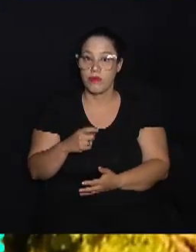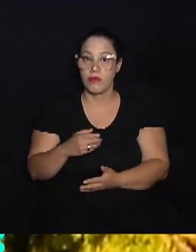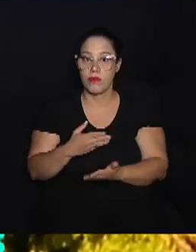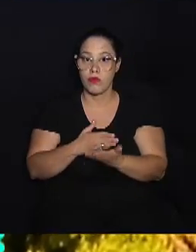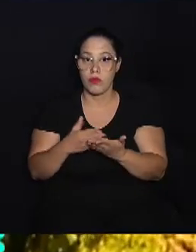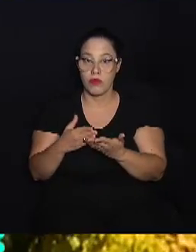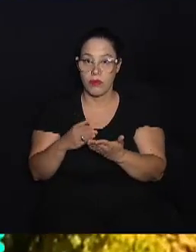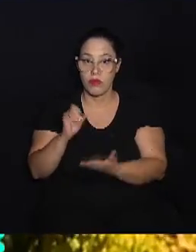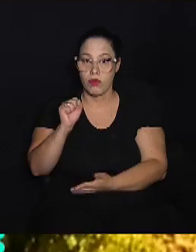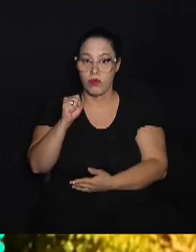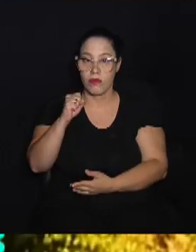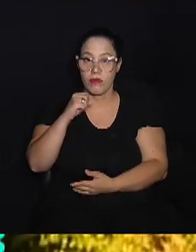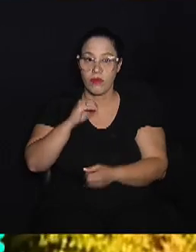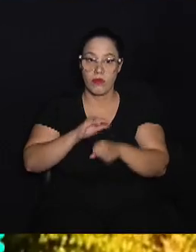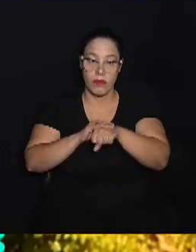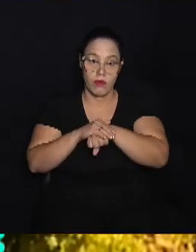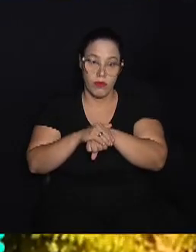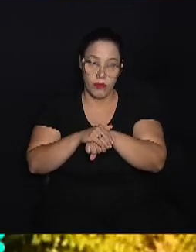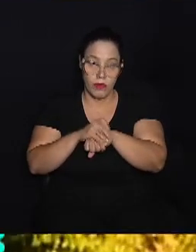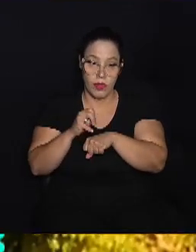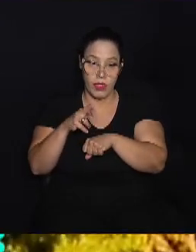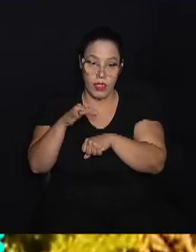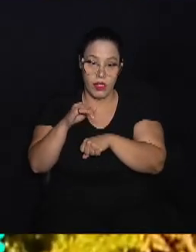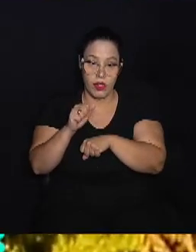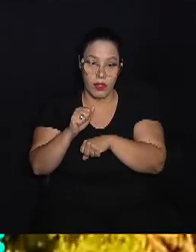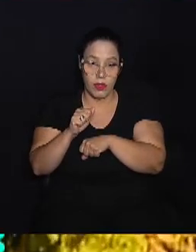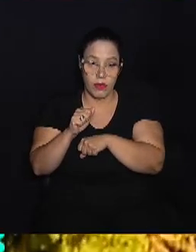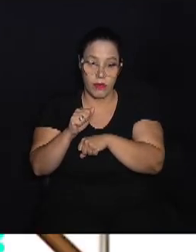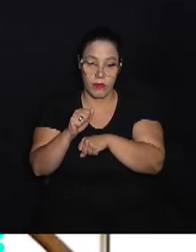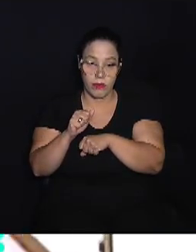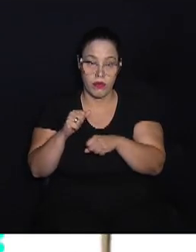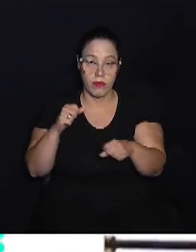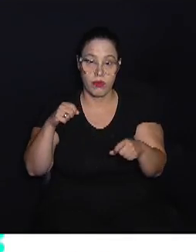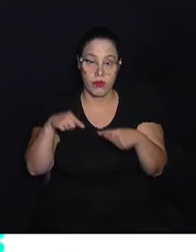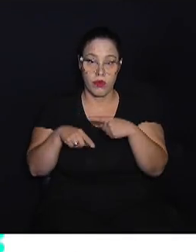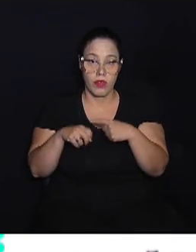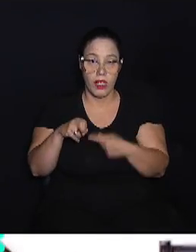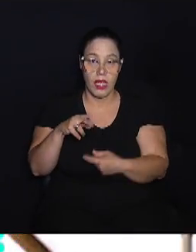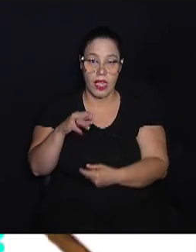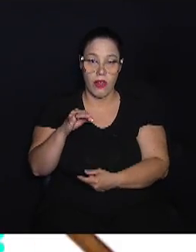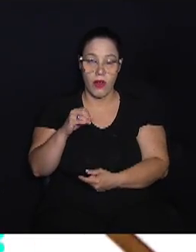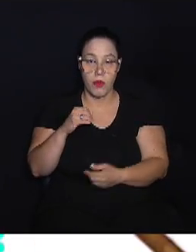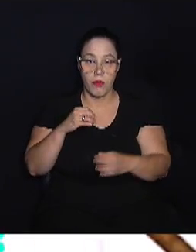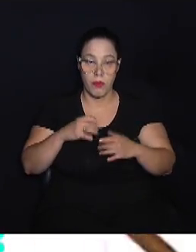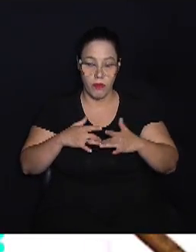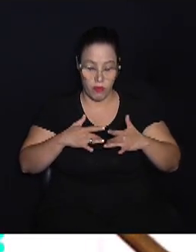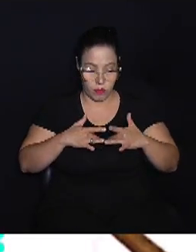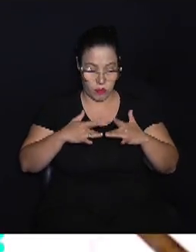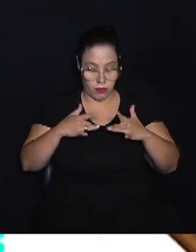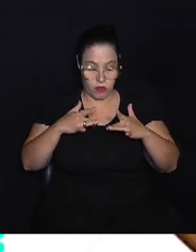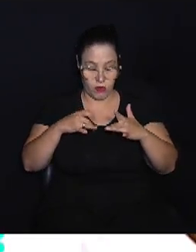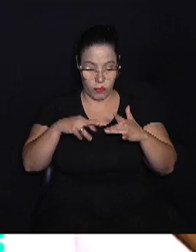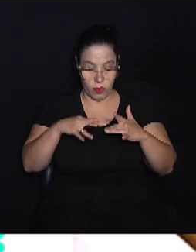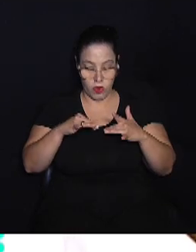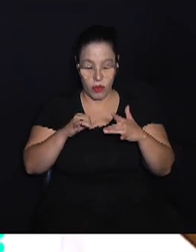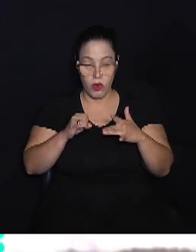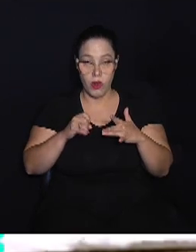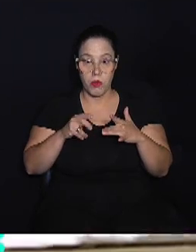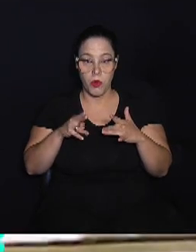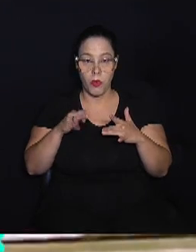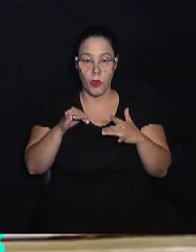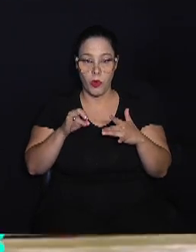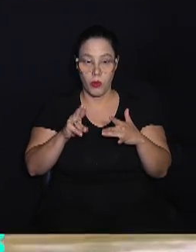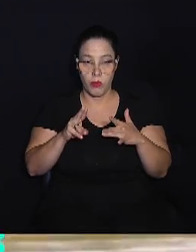partir das 8 da noite, no Espaço Arena, tem intervenção Capoesia com companhia Nós no Bambu, do